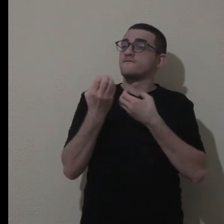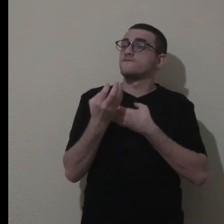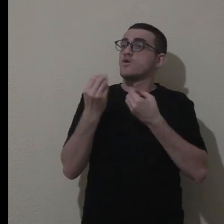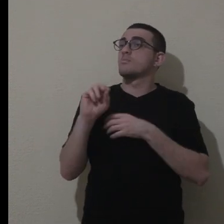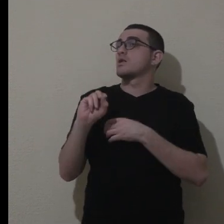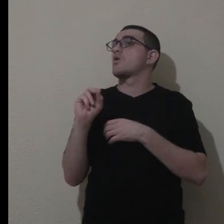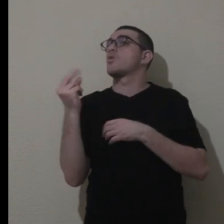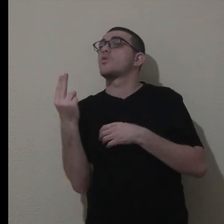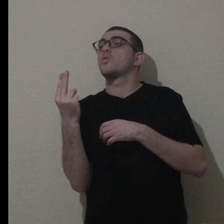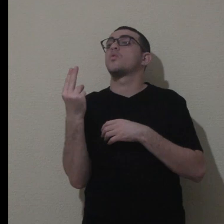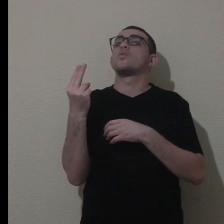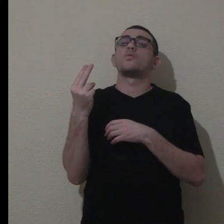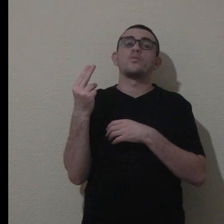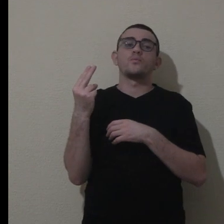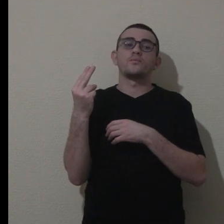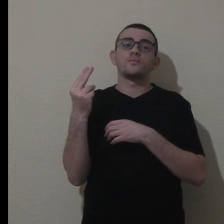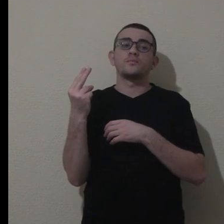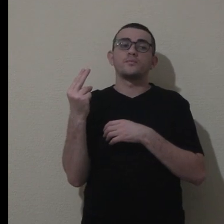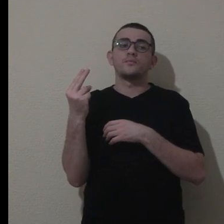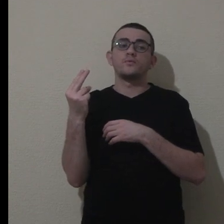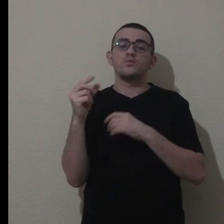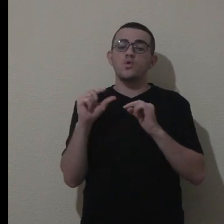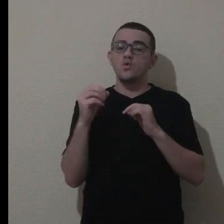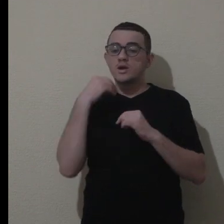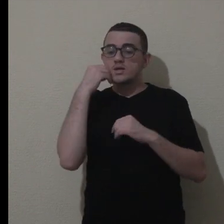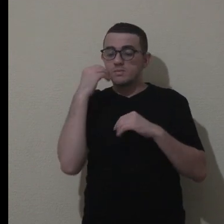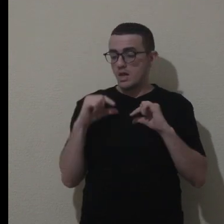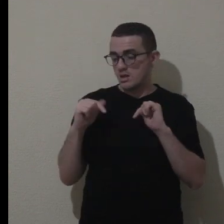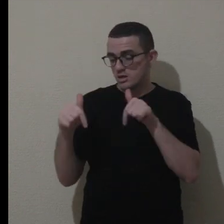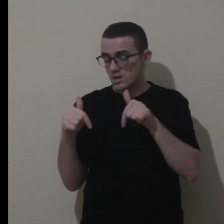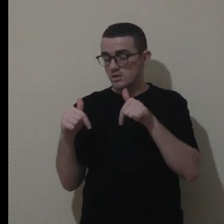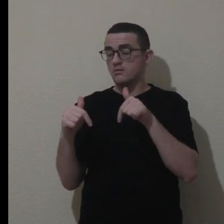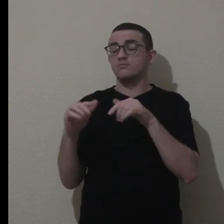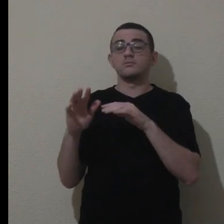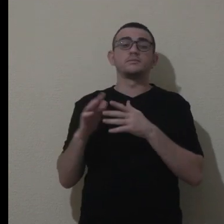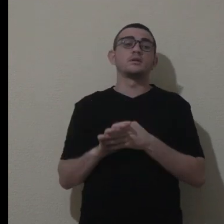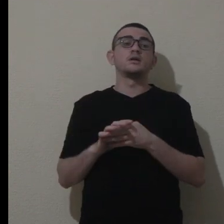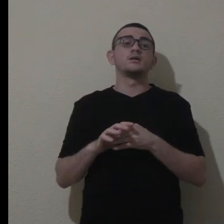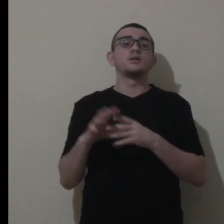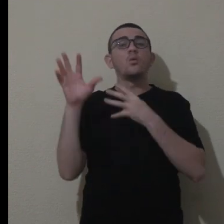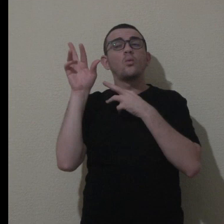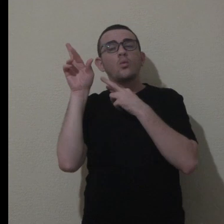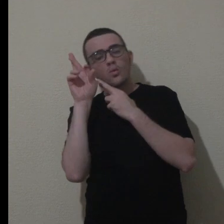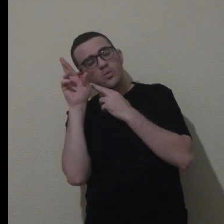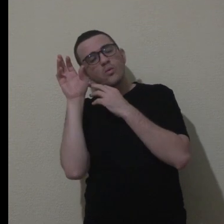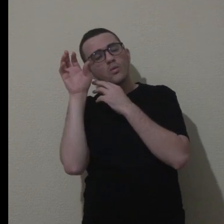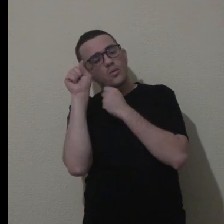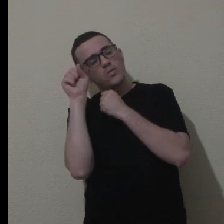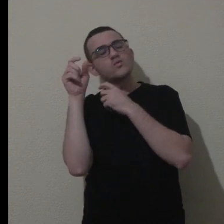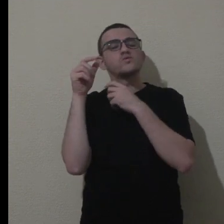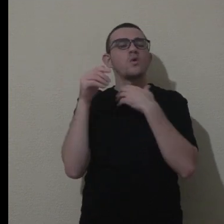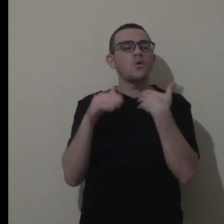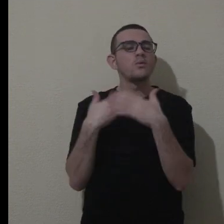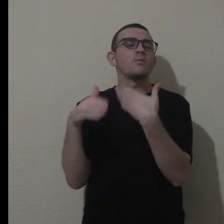de informação ou essas de ação, funções executivas que sejam. Então, a sono,